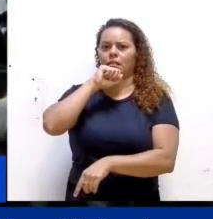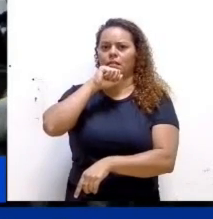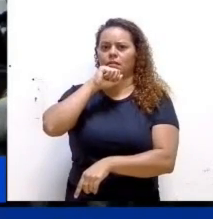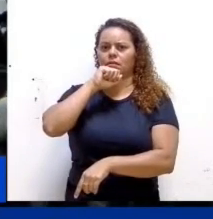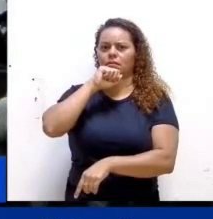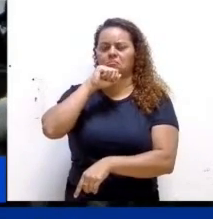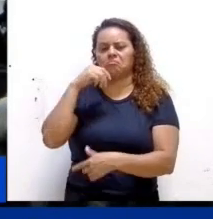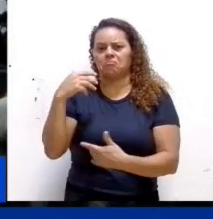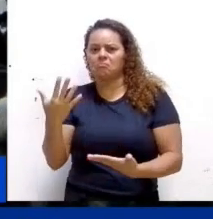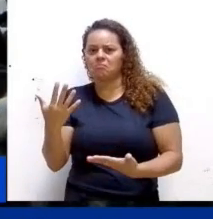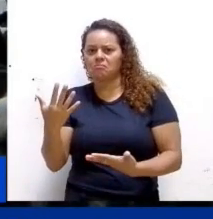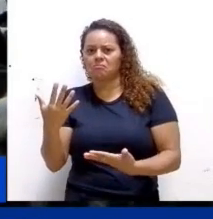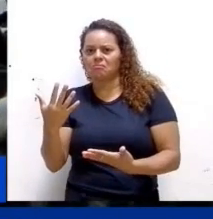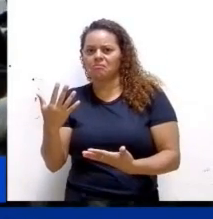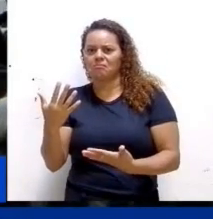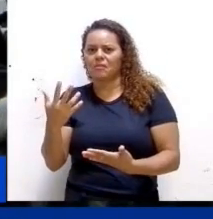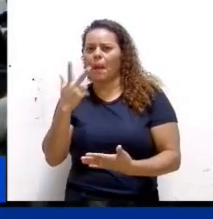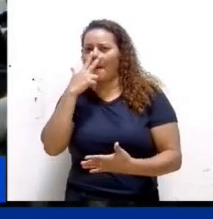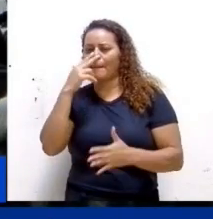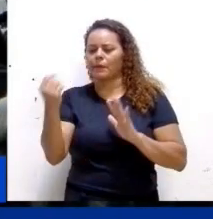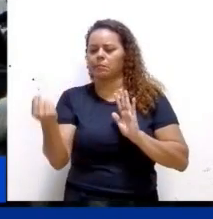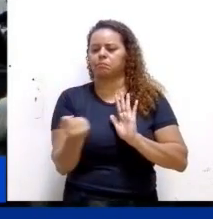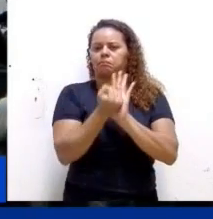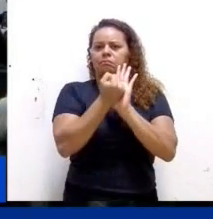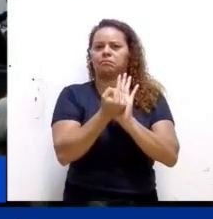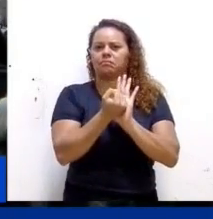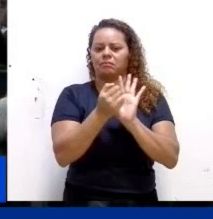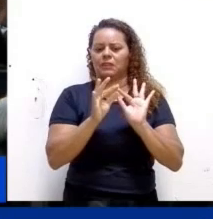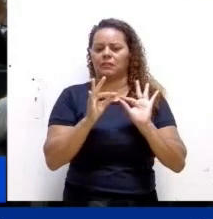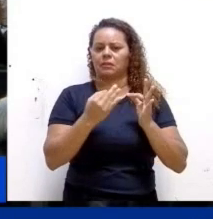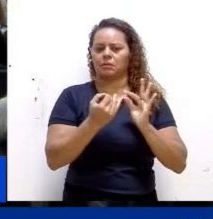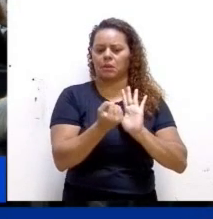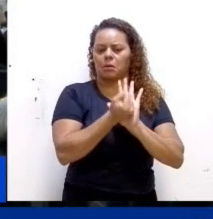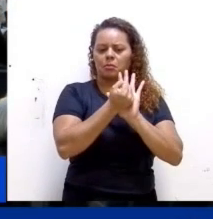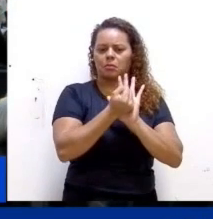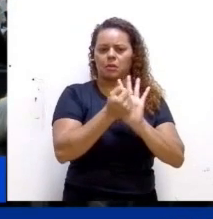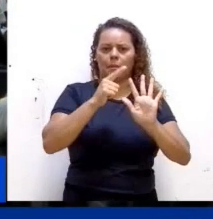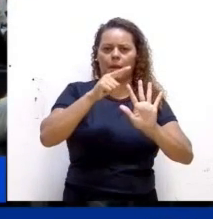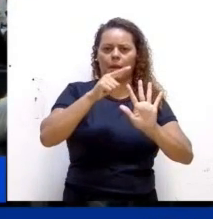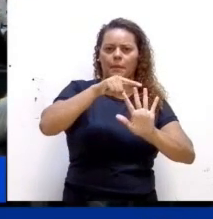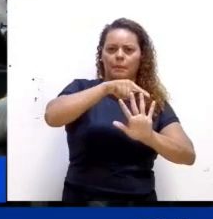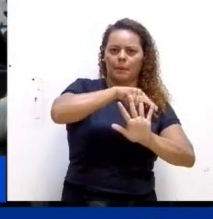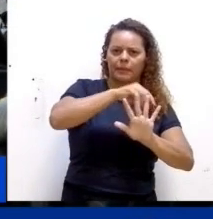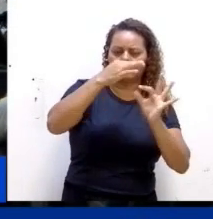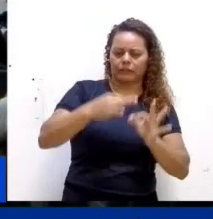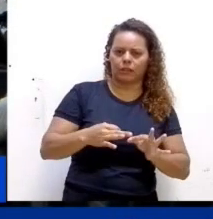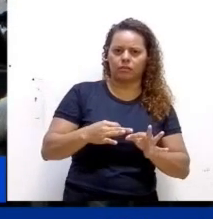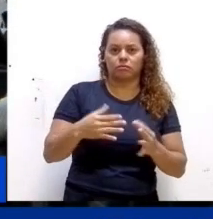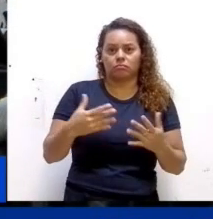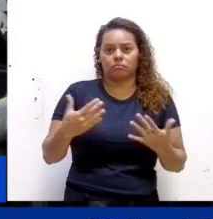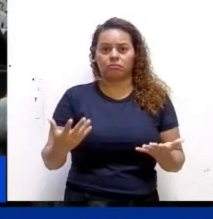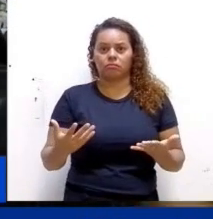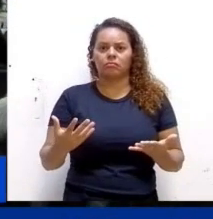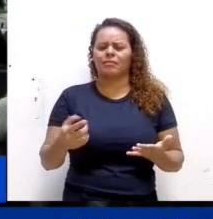Essas pessoas viveriam à margem da proteção do Estado?